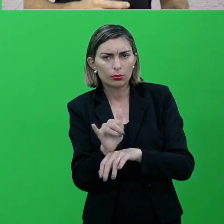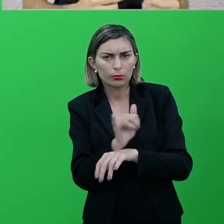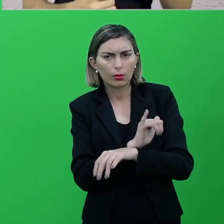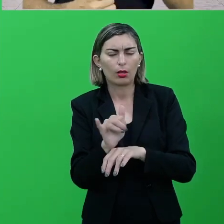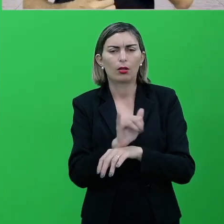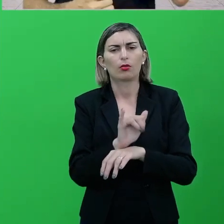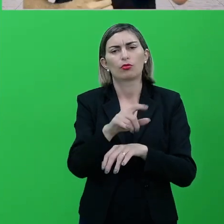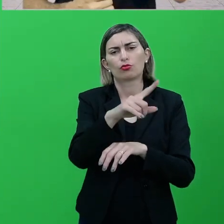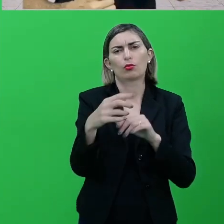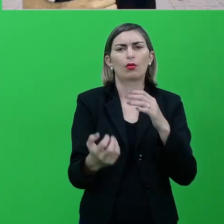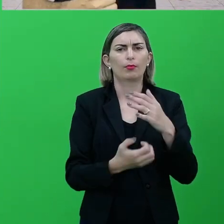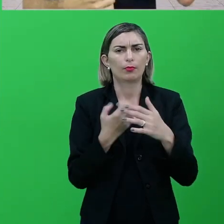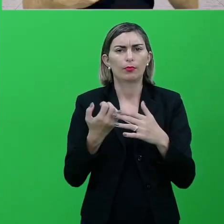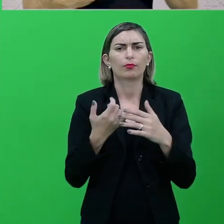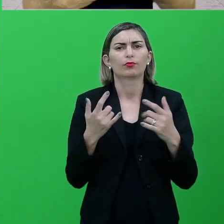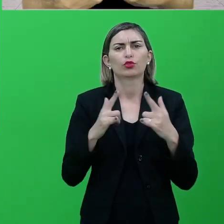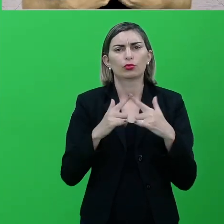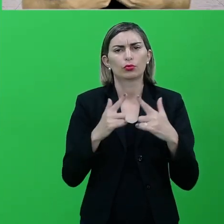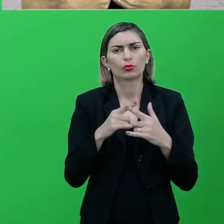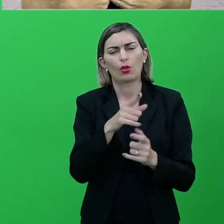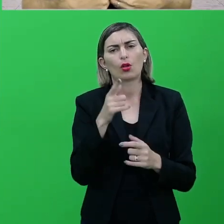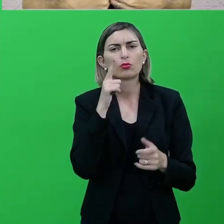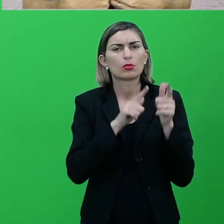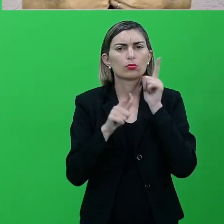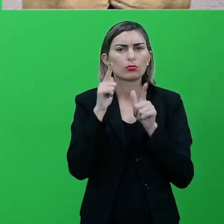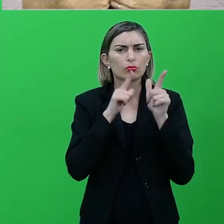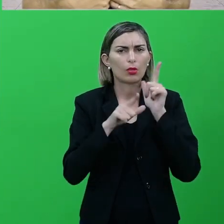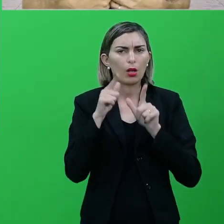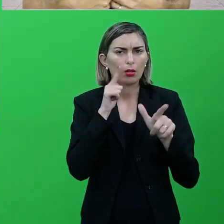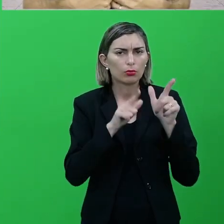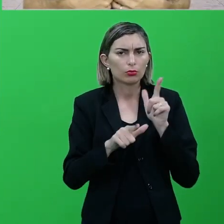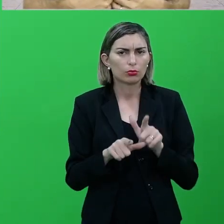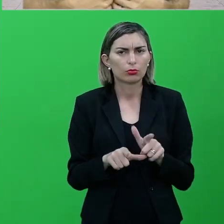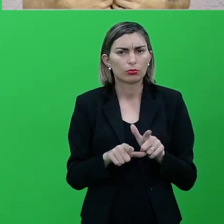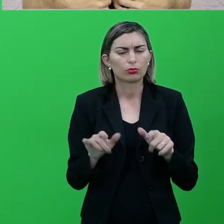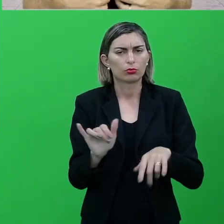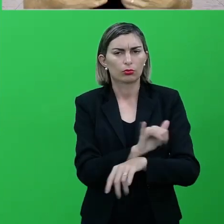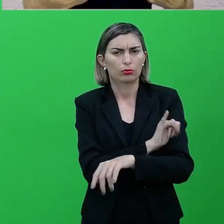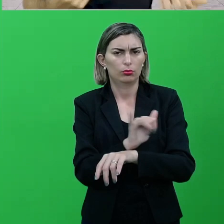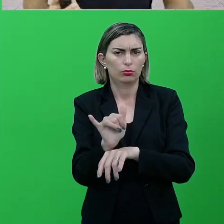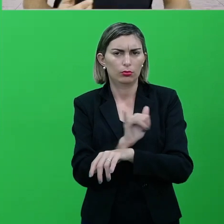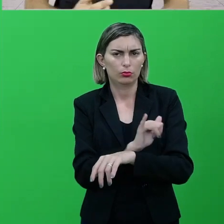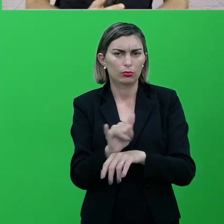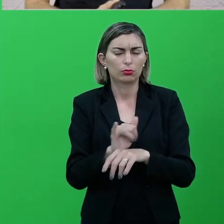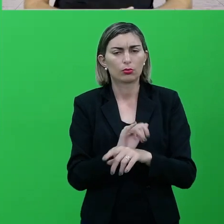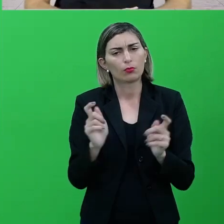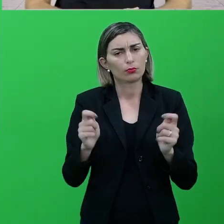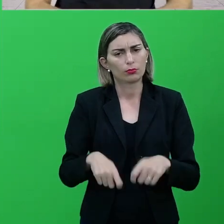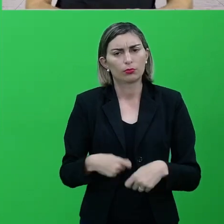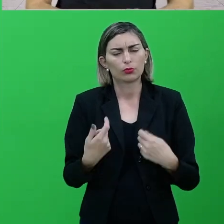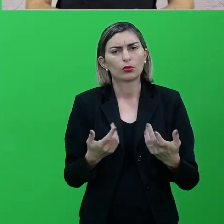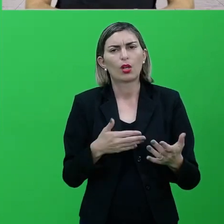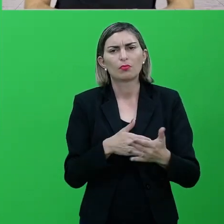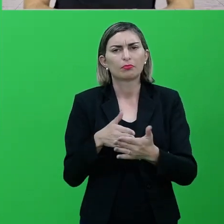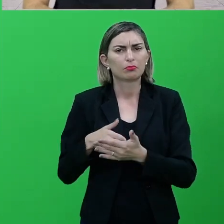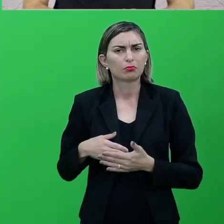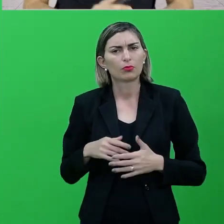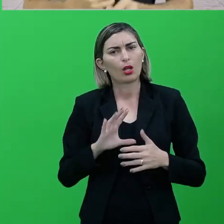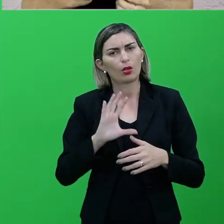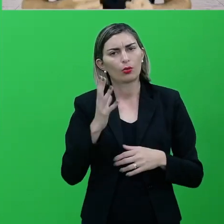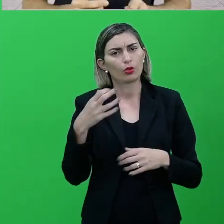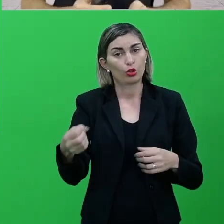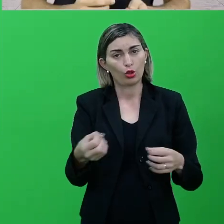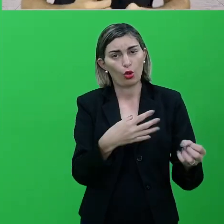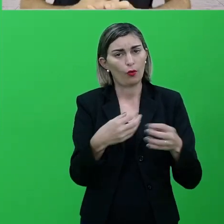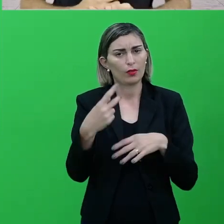adotadas naquela organização, os resultados, tá, dessas estratégias e possíveis obstáculos à implementação da